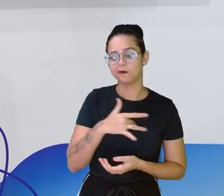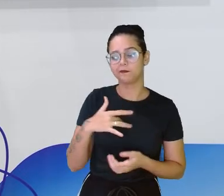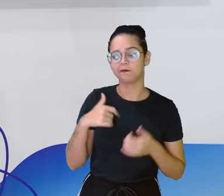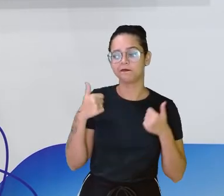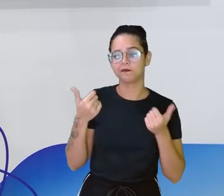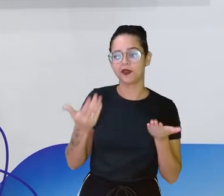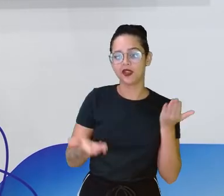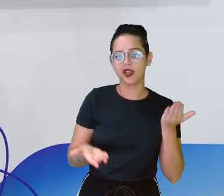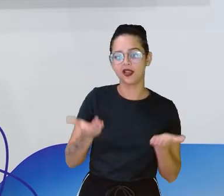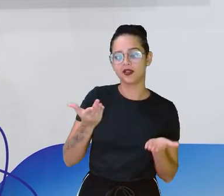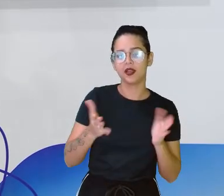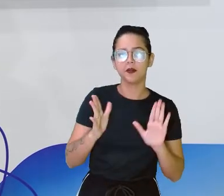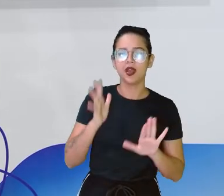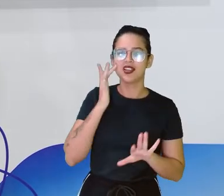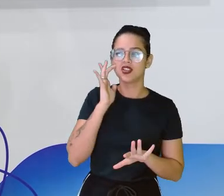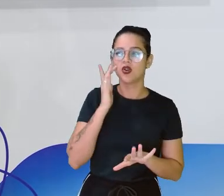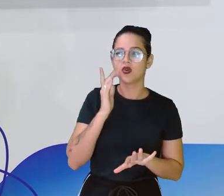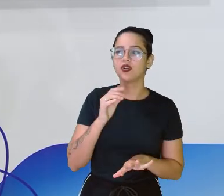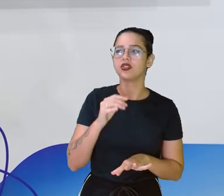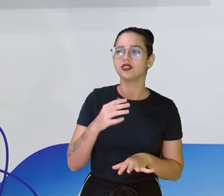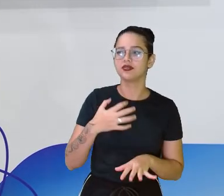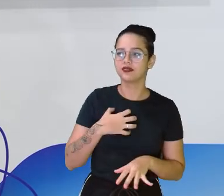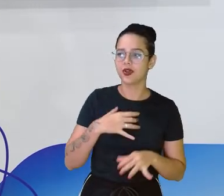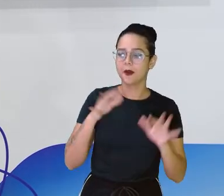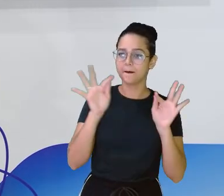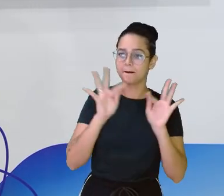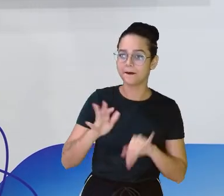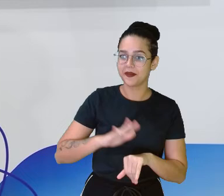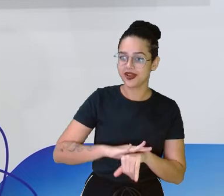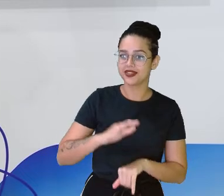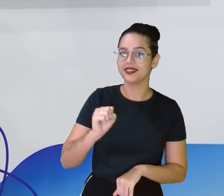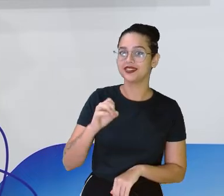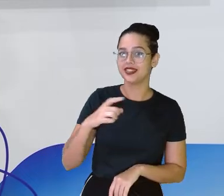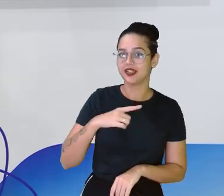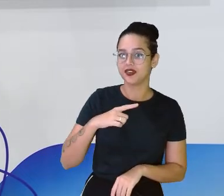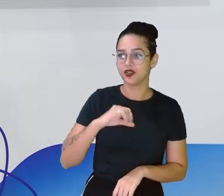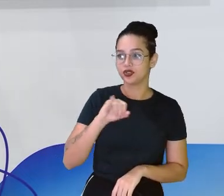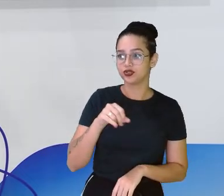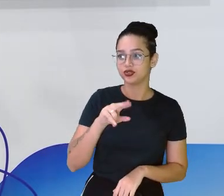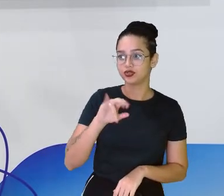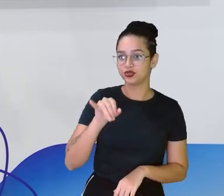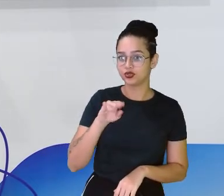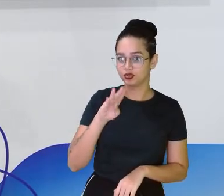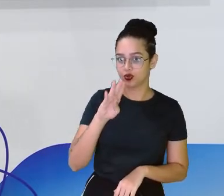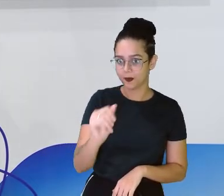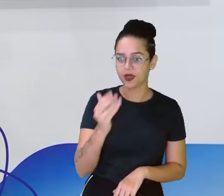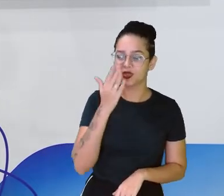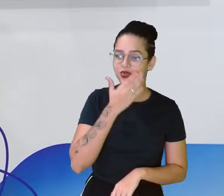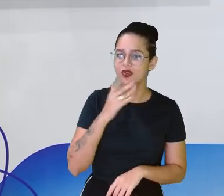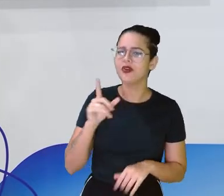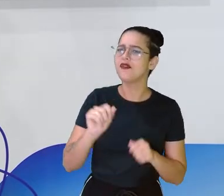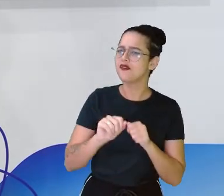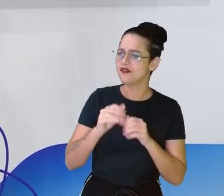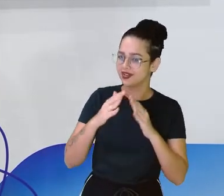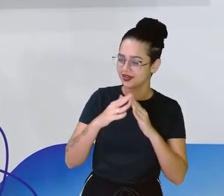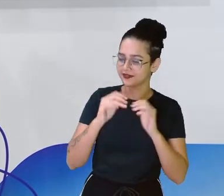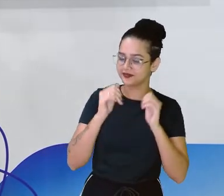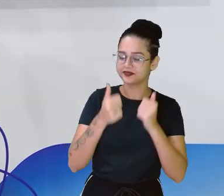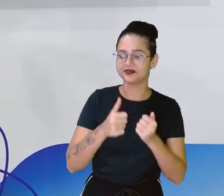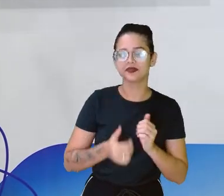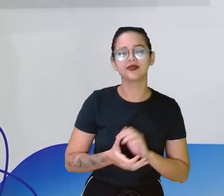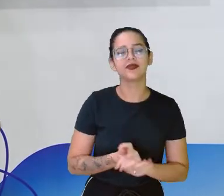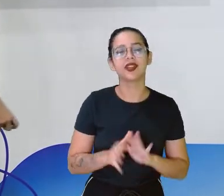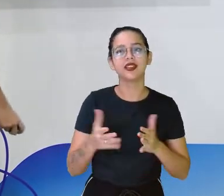alimentação equilibrada, mas eu acho que eu ficaria mais feliz se tivesse com as jujubas. Faz com jujuba em casa, beleza? Então, a gente tem aqui